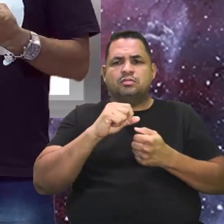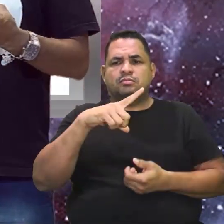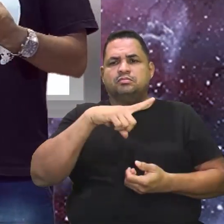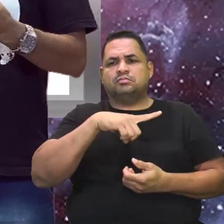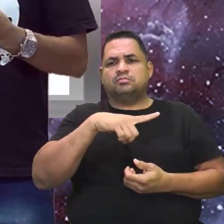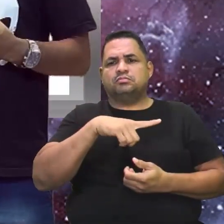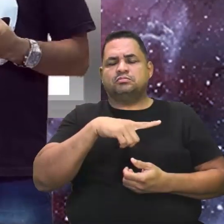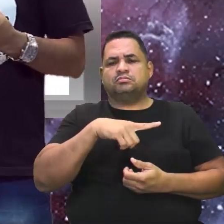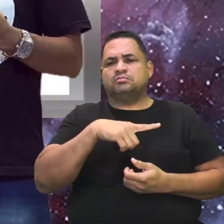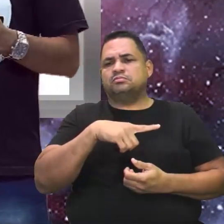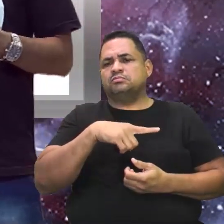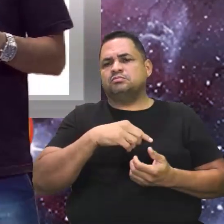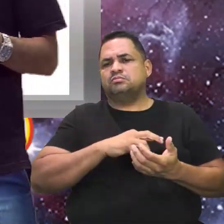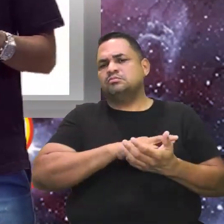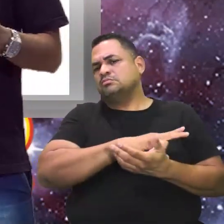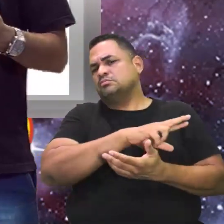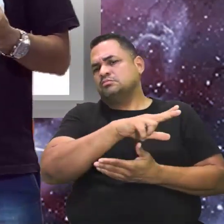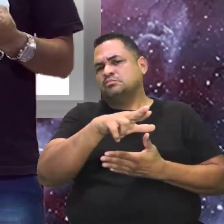Tem